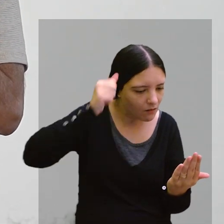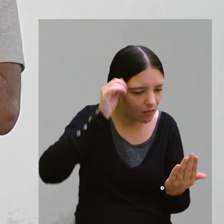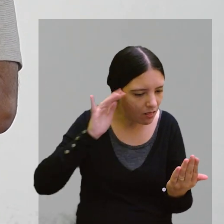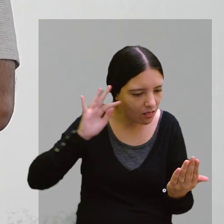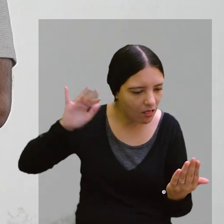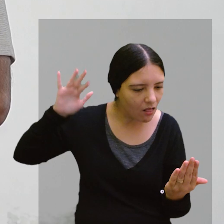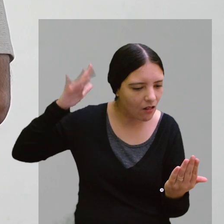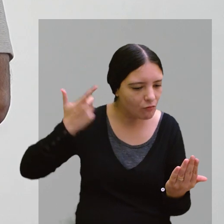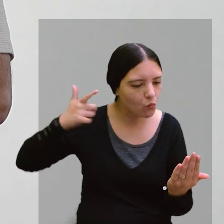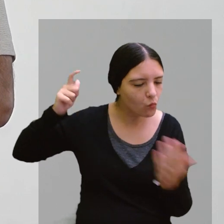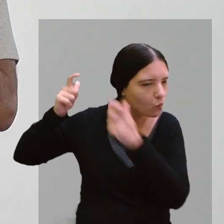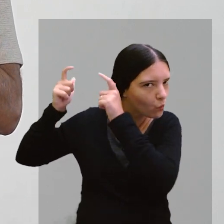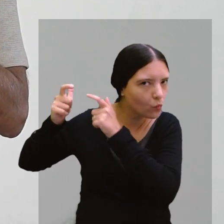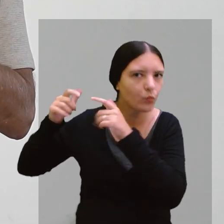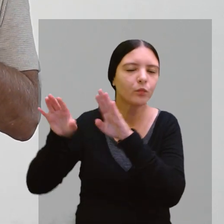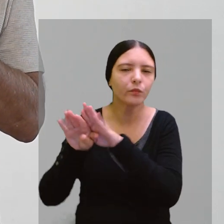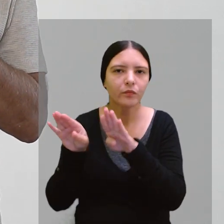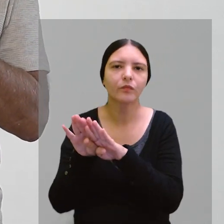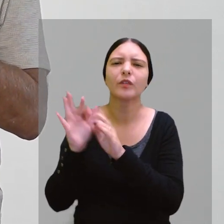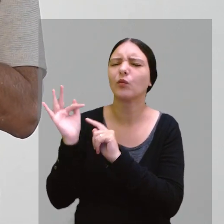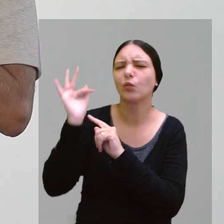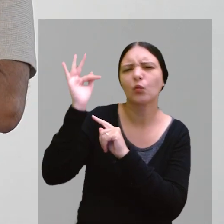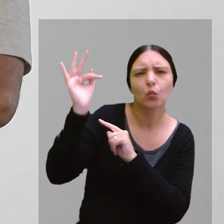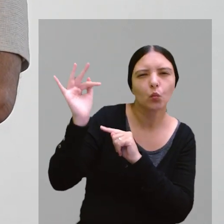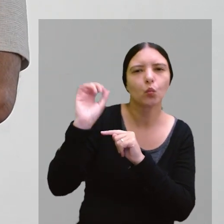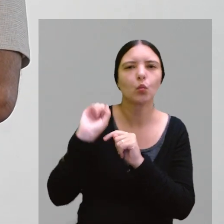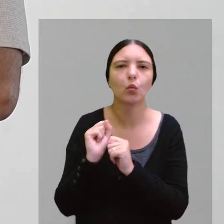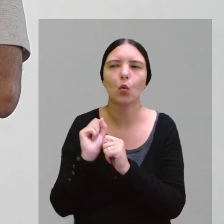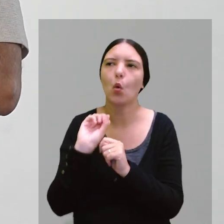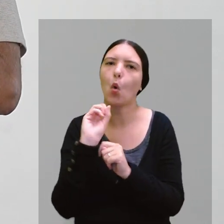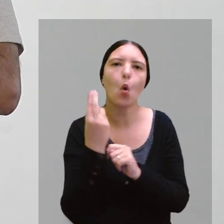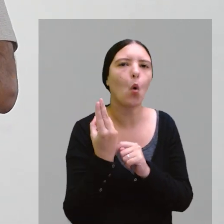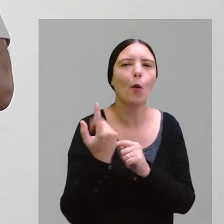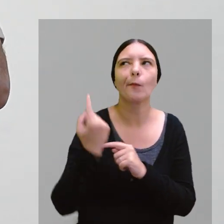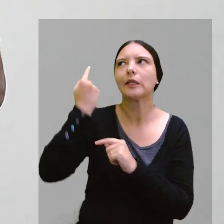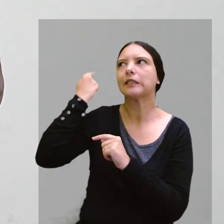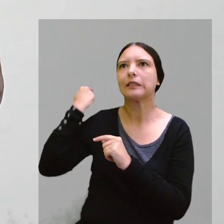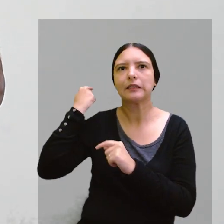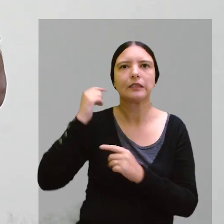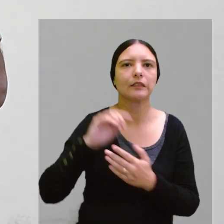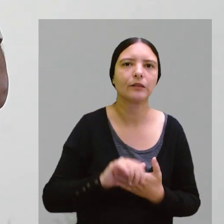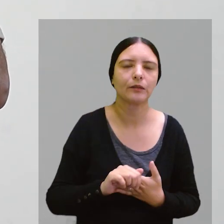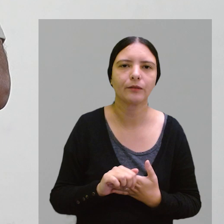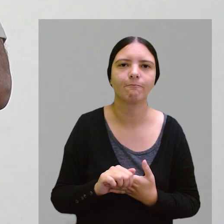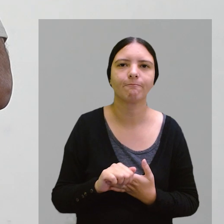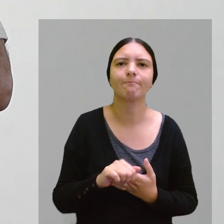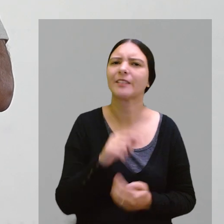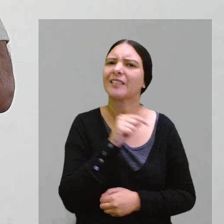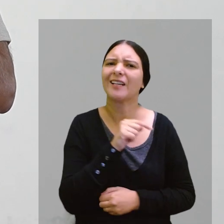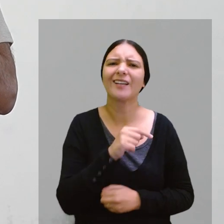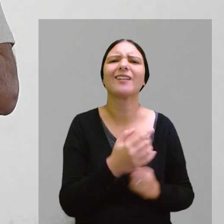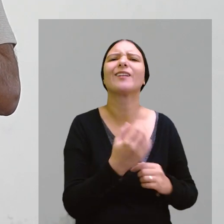viajar para outros lugares, ela leva a gente para o futuro, ela pode levar a gente para o passado.